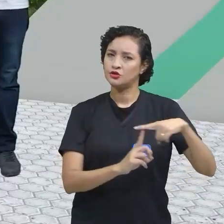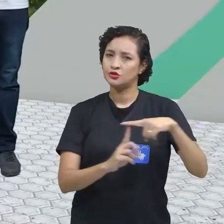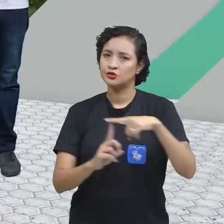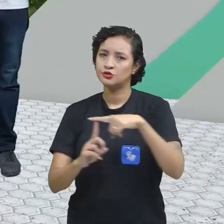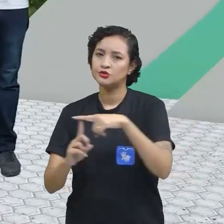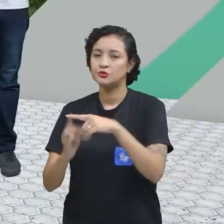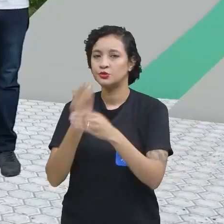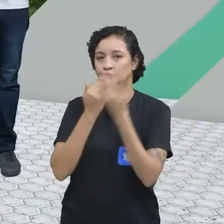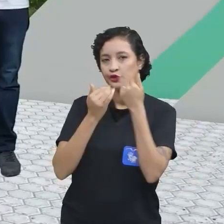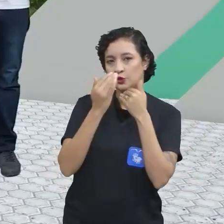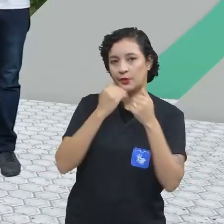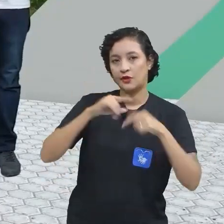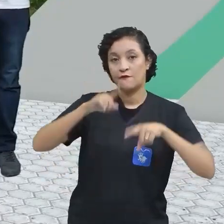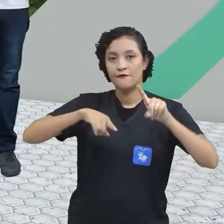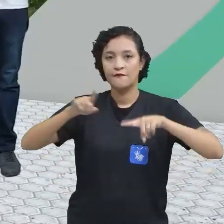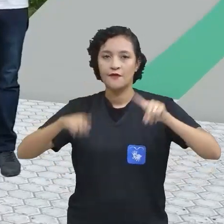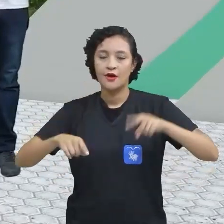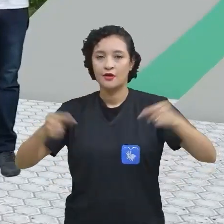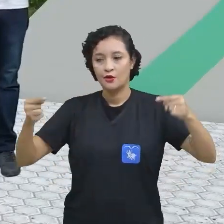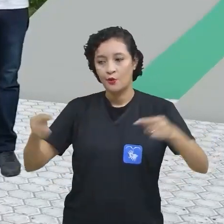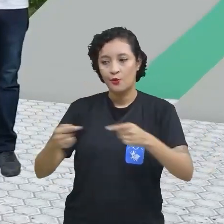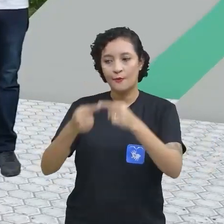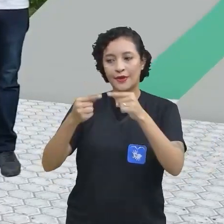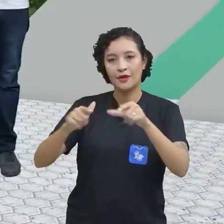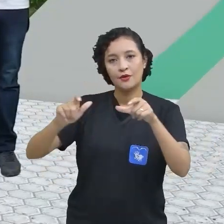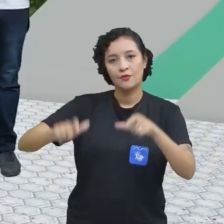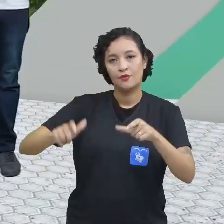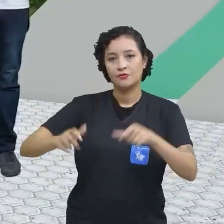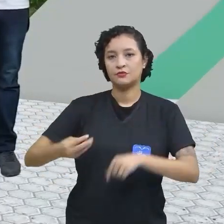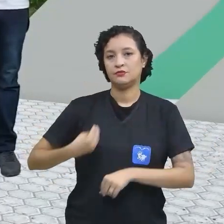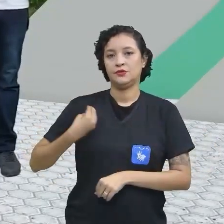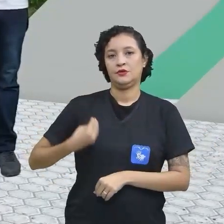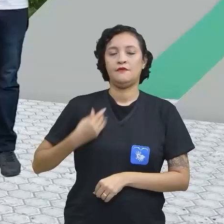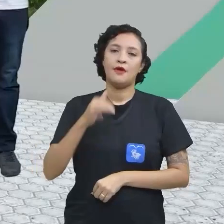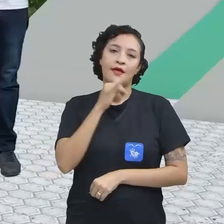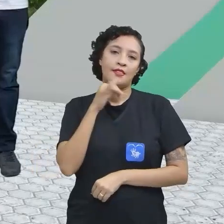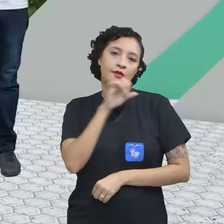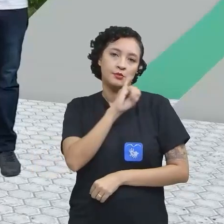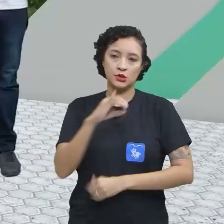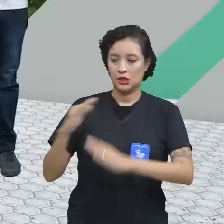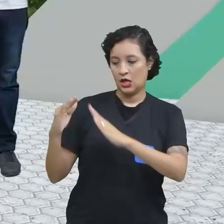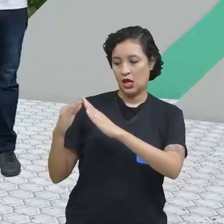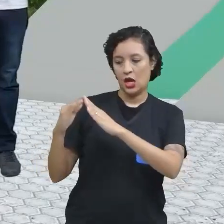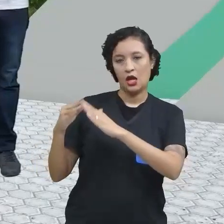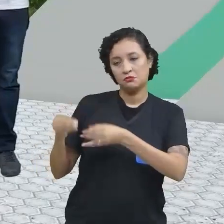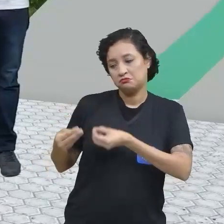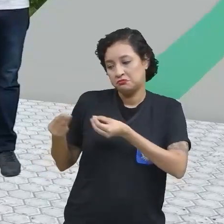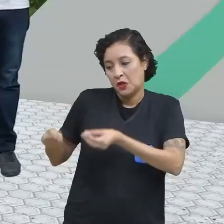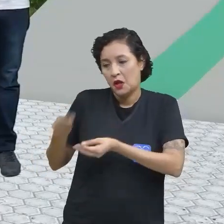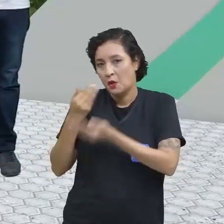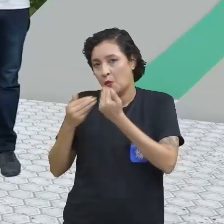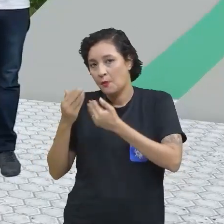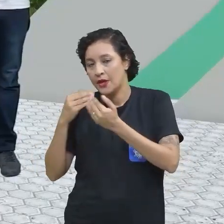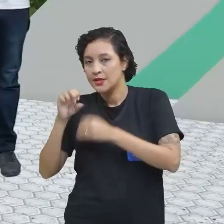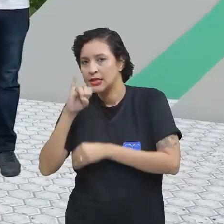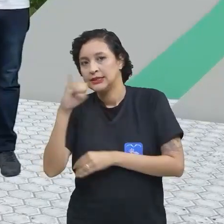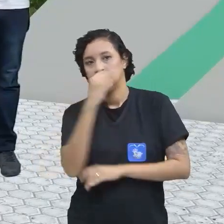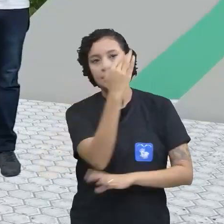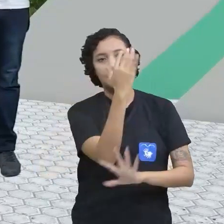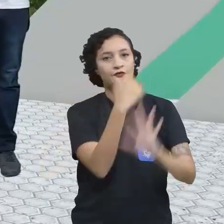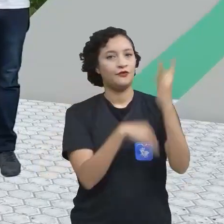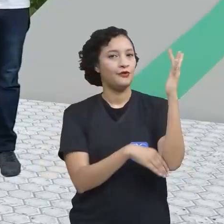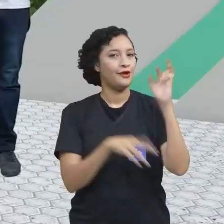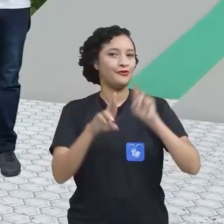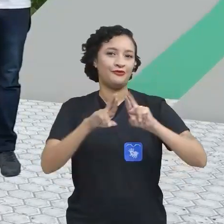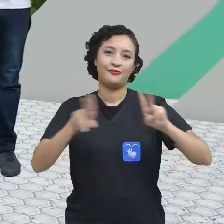do ambiente em que ele vive. Se ele vive na casa, você oferece ração para ele, ele vai comer aquilo. Mas se ele fosse para o mato, para uma selva, por exemplo, ele ia precisar